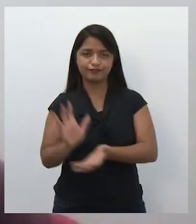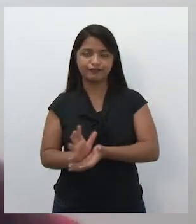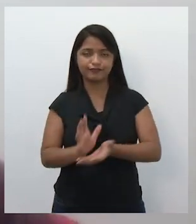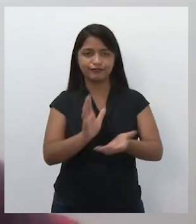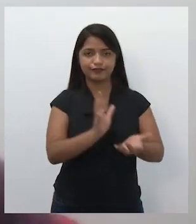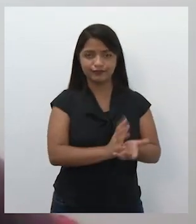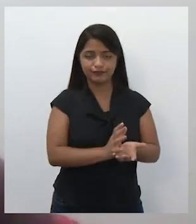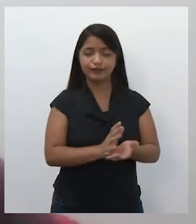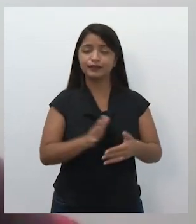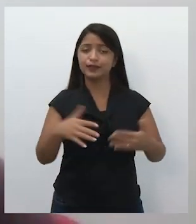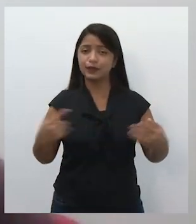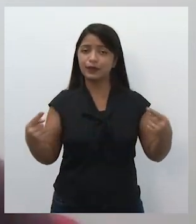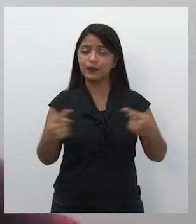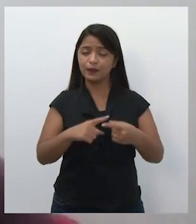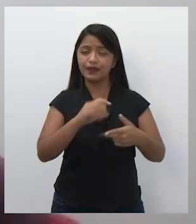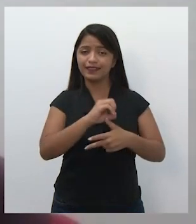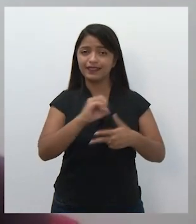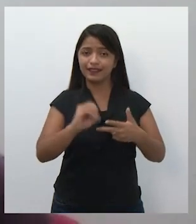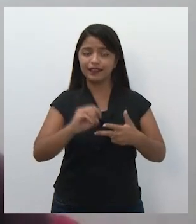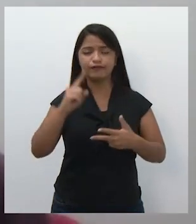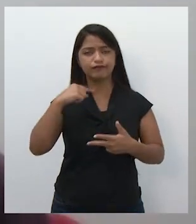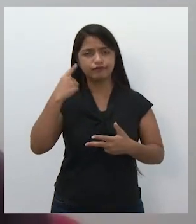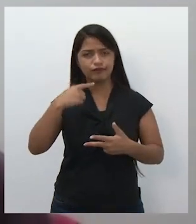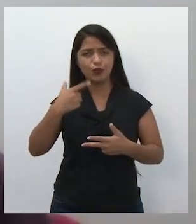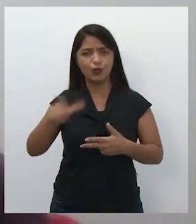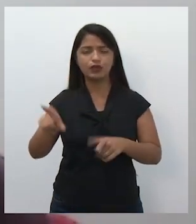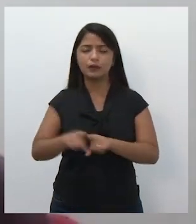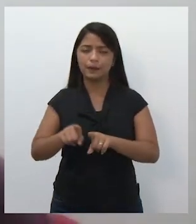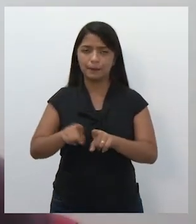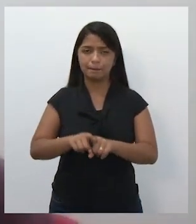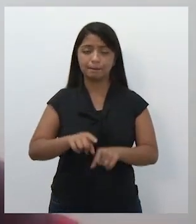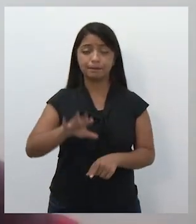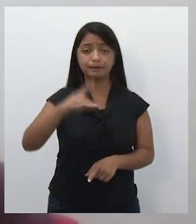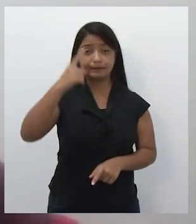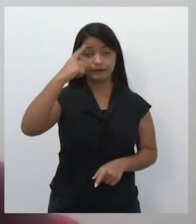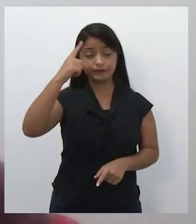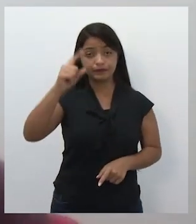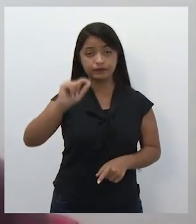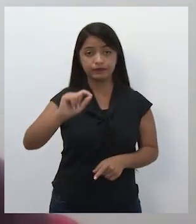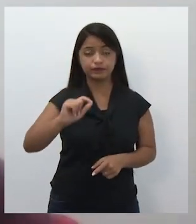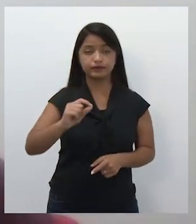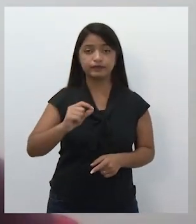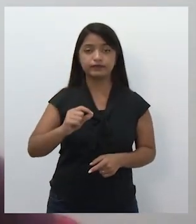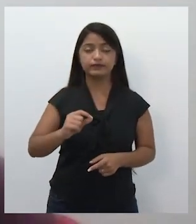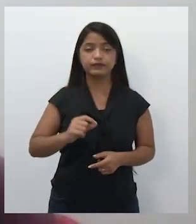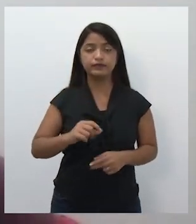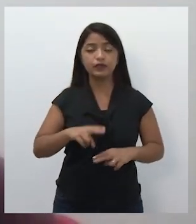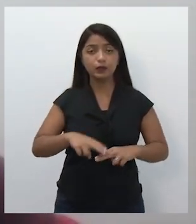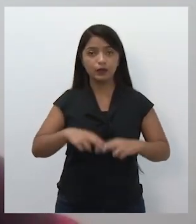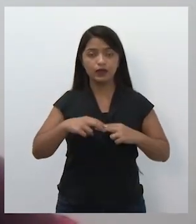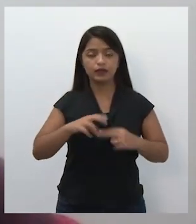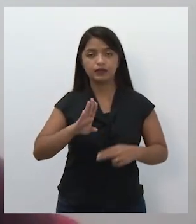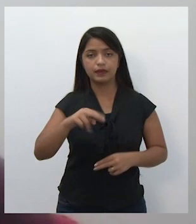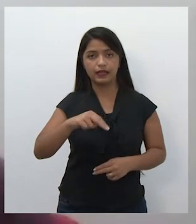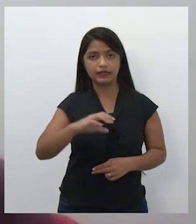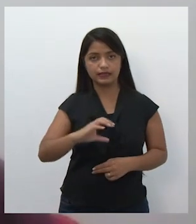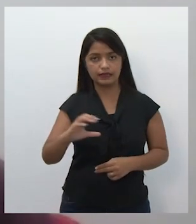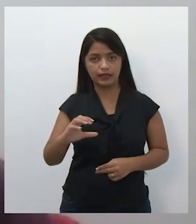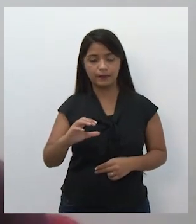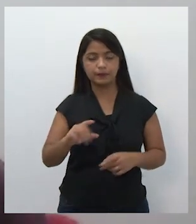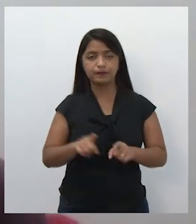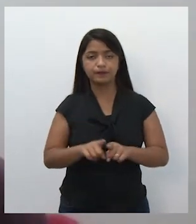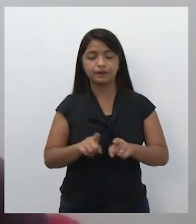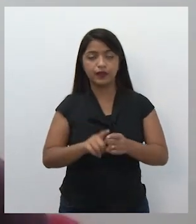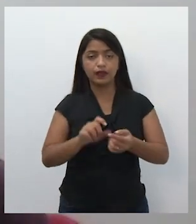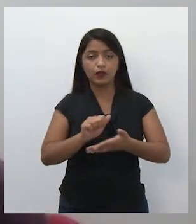está garantido nos vestibulares também. Mas lembrando que, por conta da BNCC, por conta do currículo, os